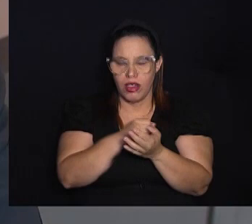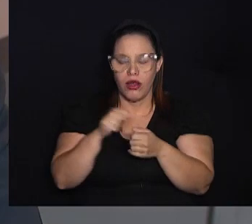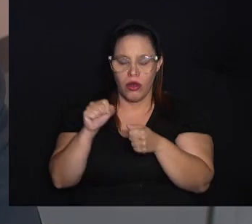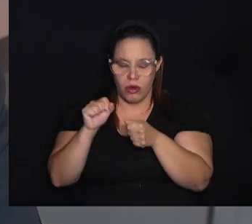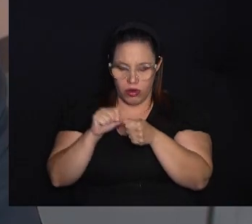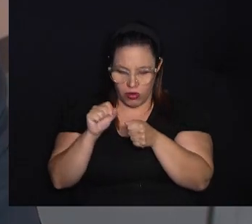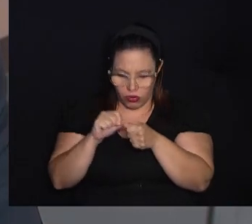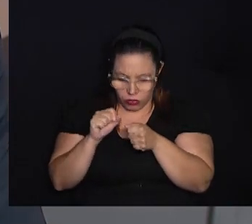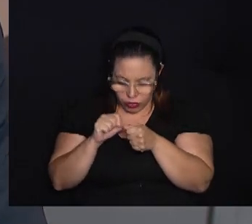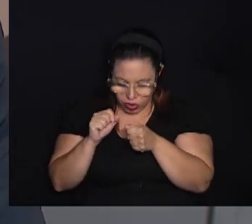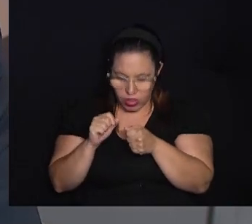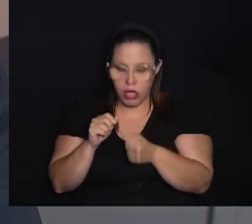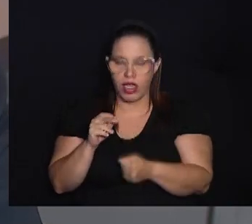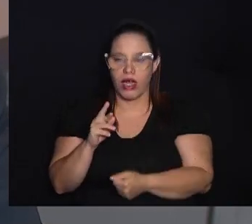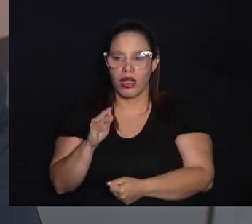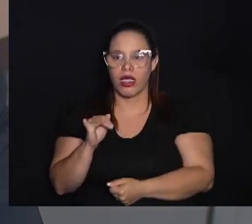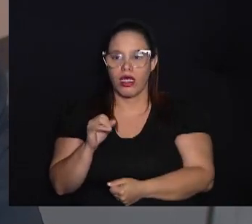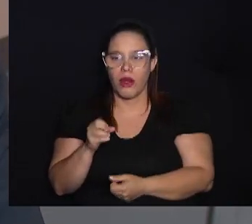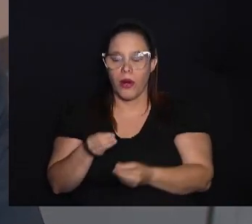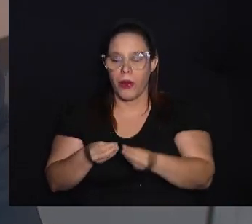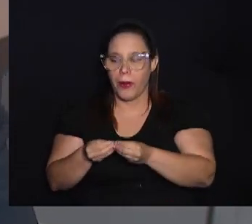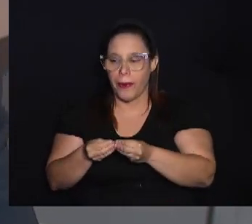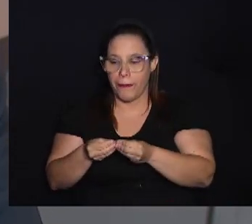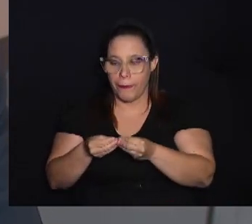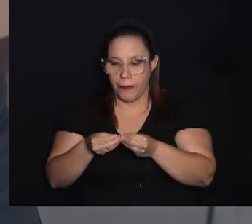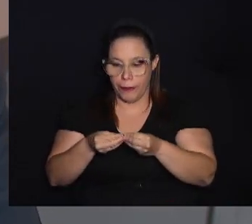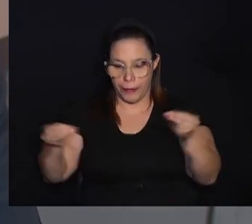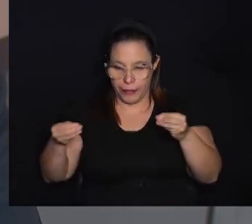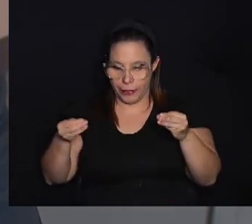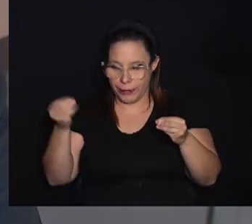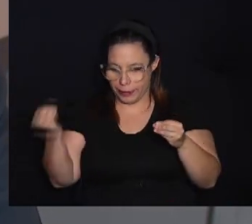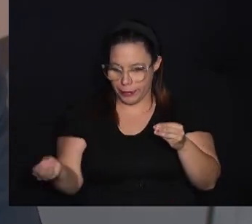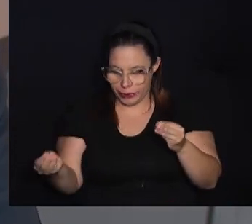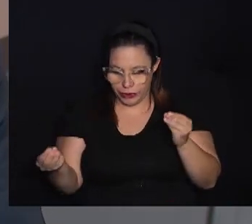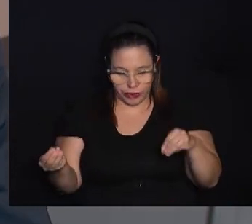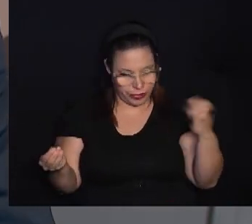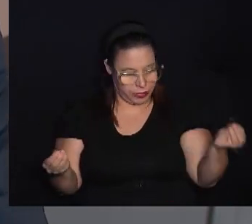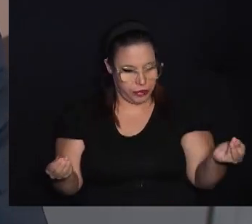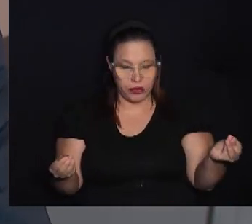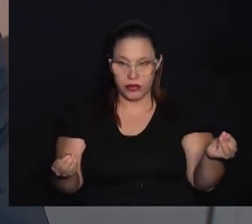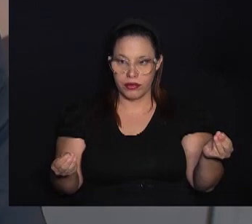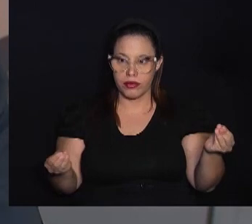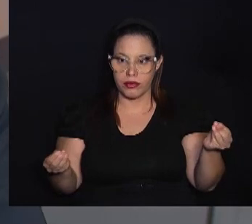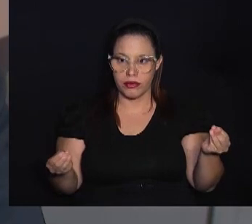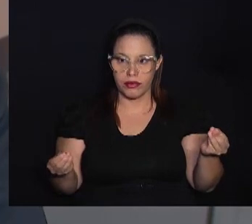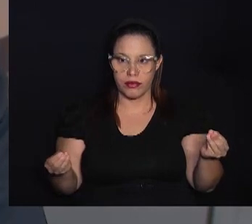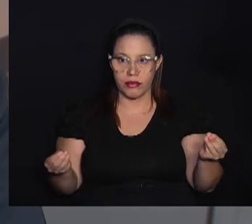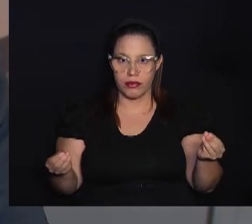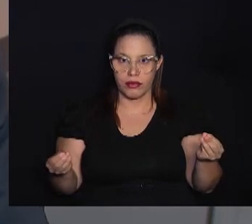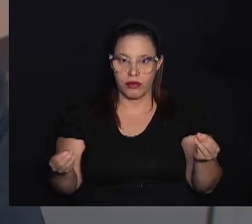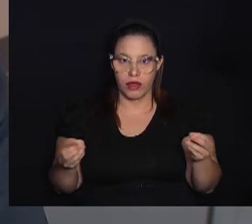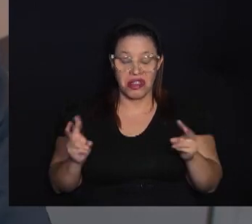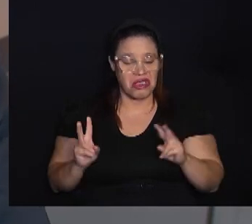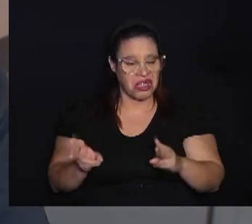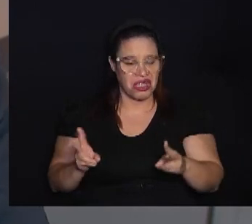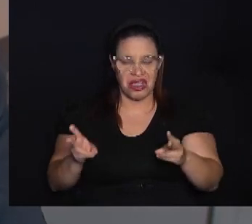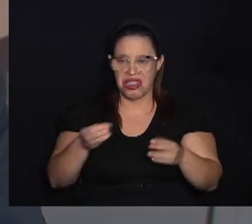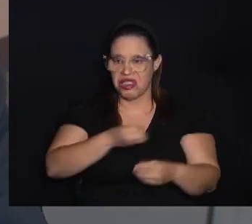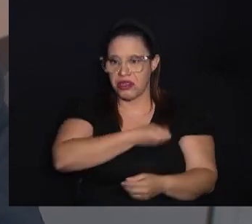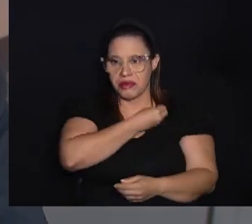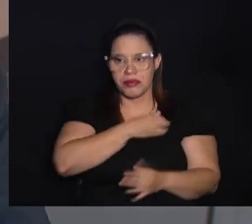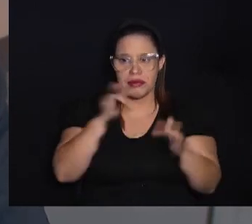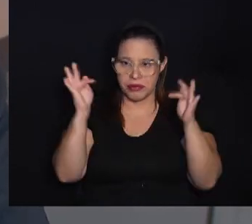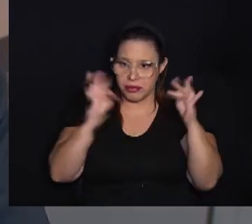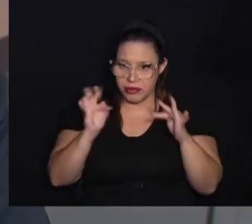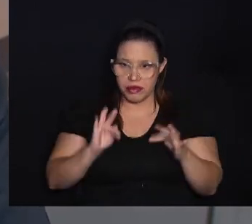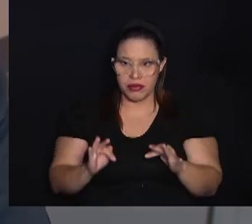dissolução de união estável, partilhe os bens eventualmente acumulados durante essa união e sigam com a vida, sejam felizes.